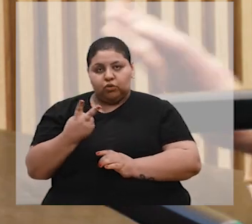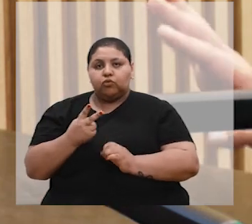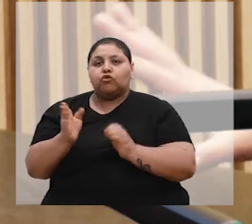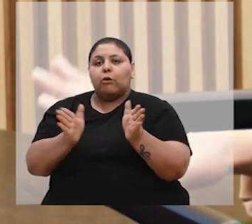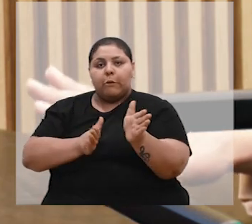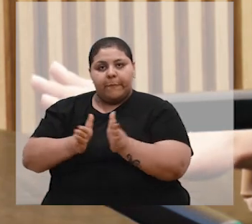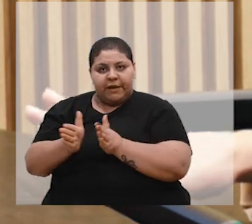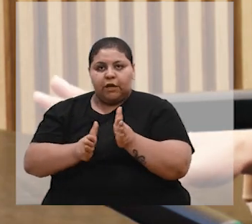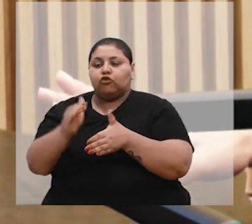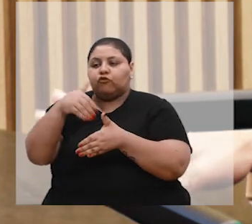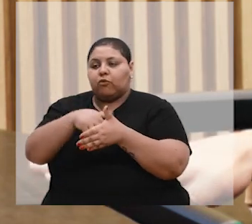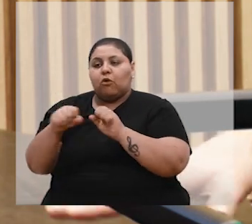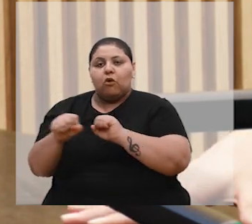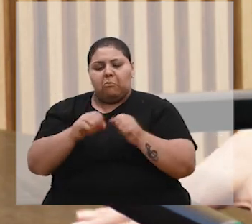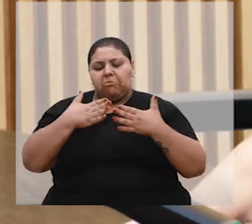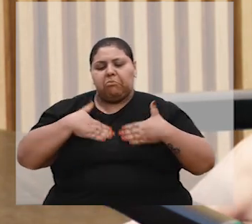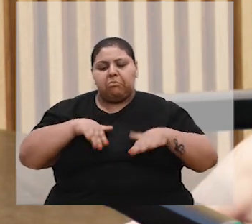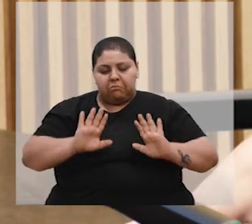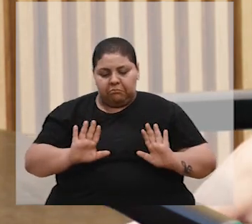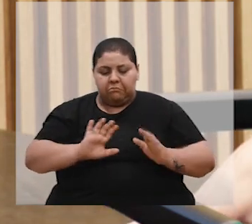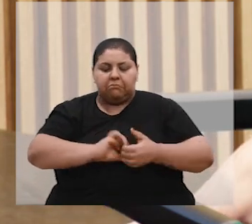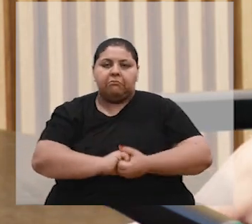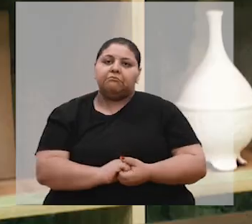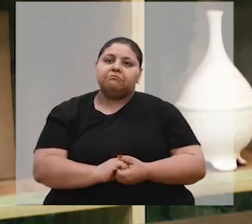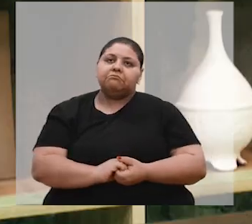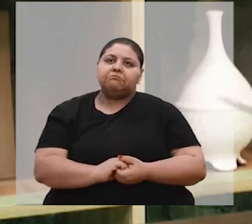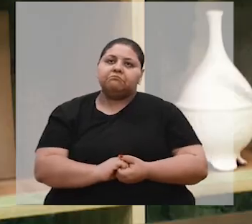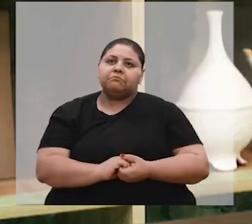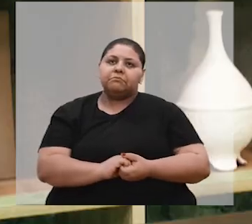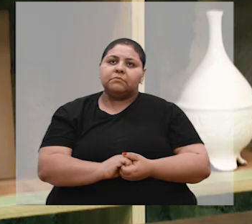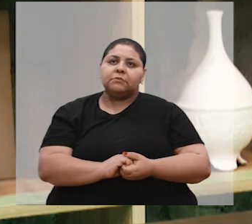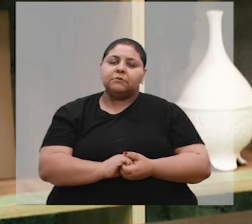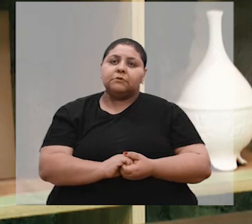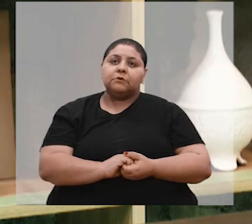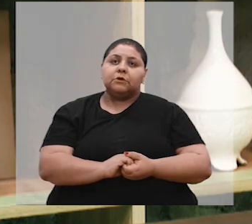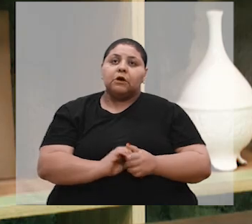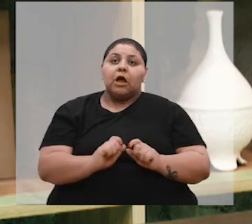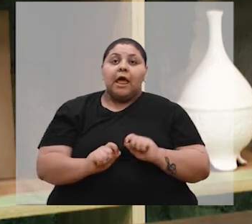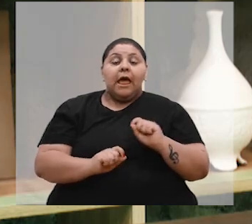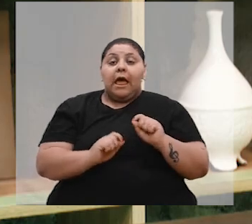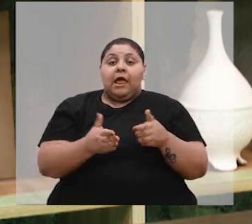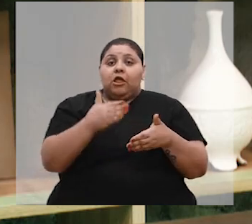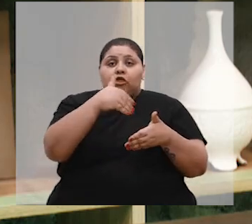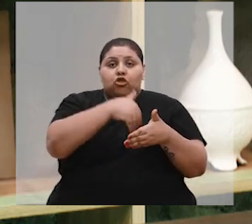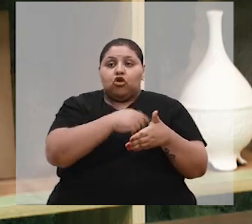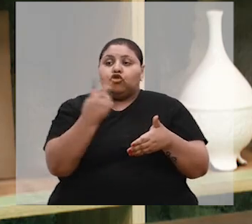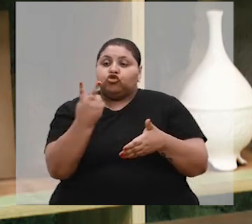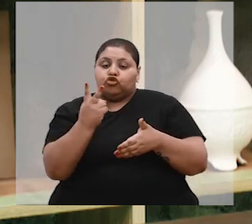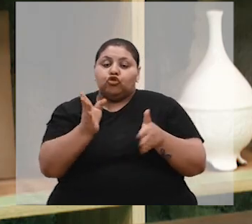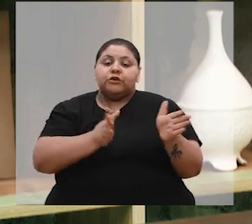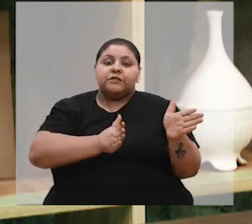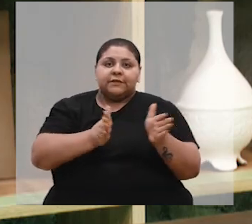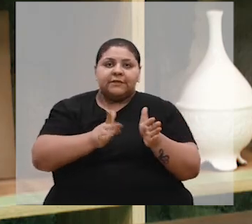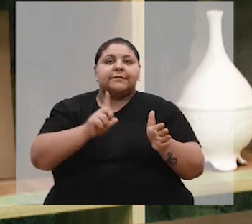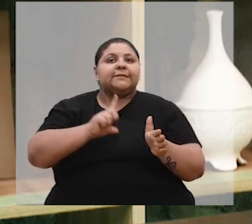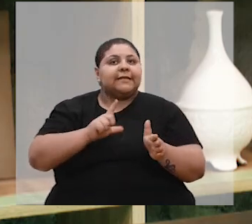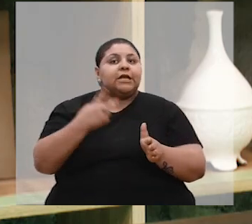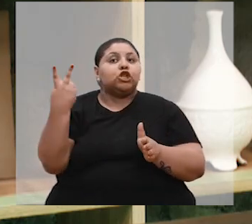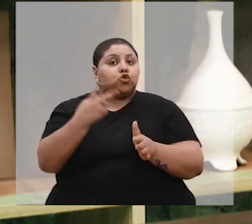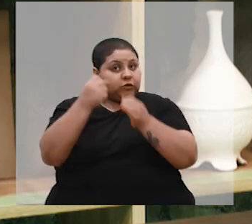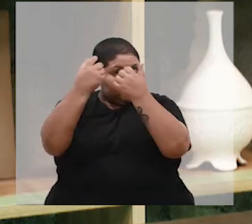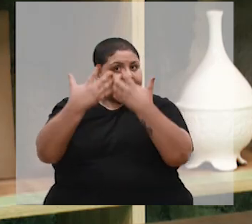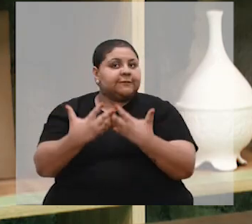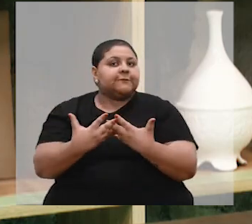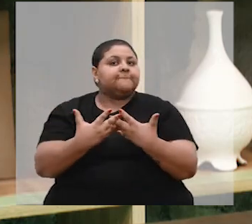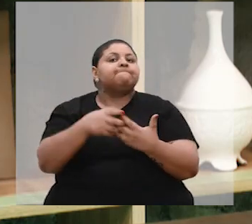segundo turno, dá para ficar bem tranquilo, Então, quem por acaso não vote nos 2 turnos tem que fazer 2